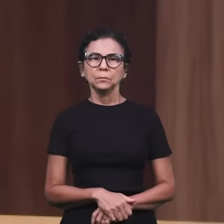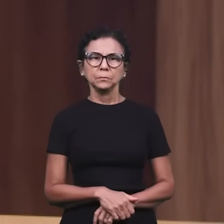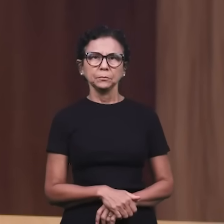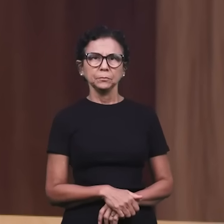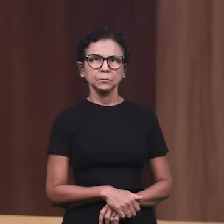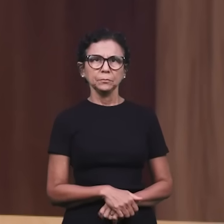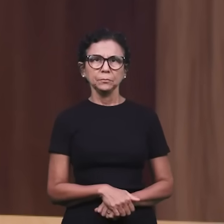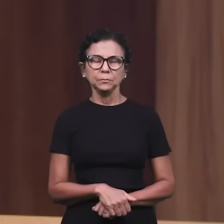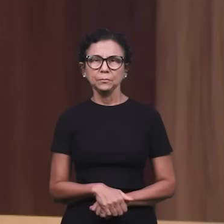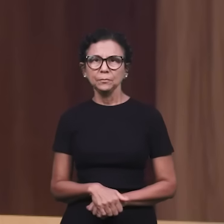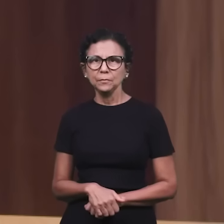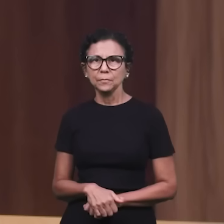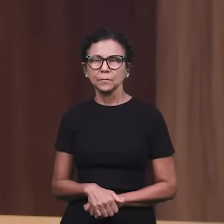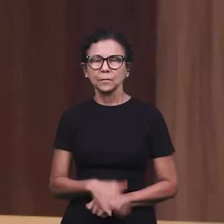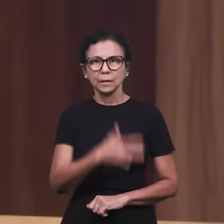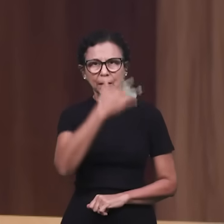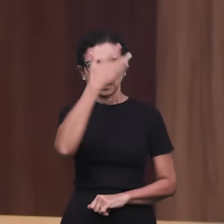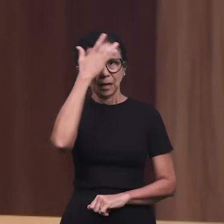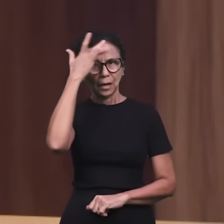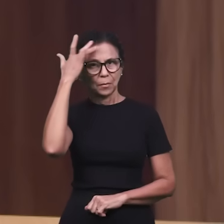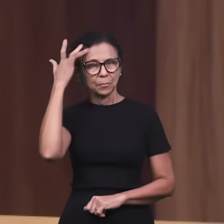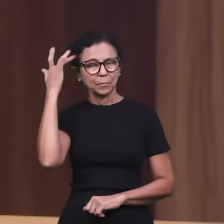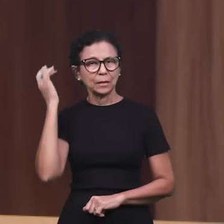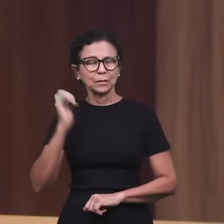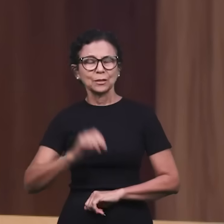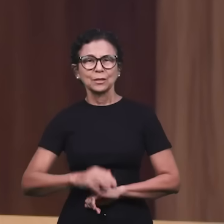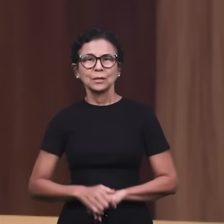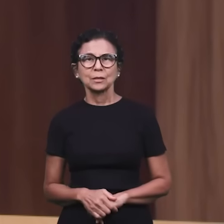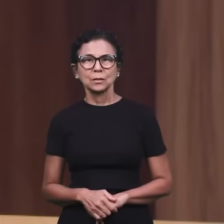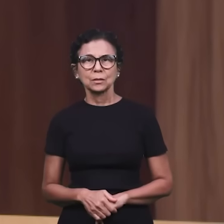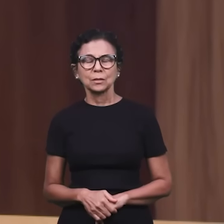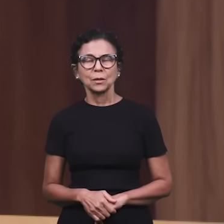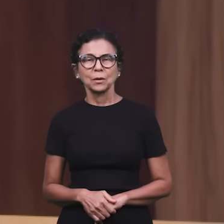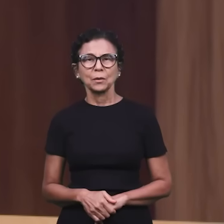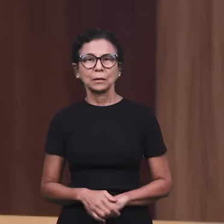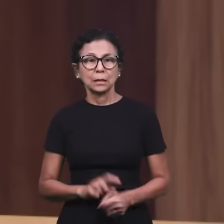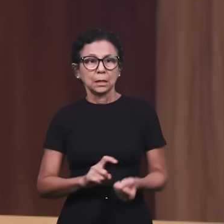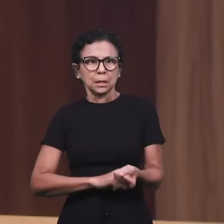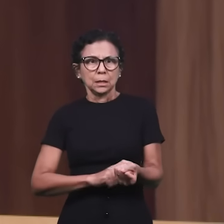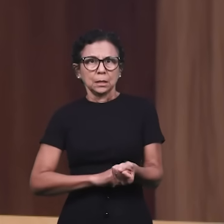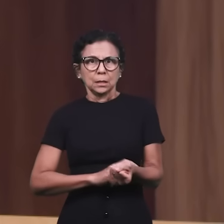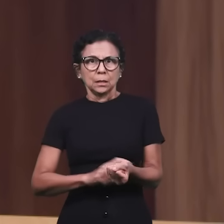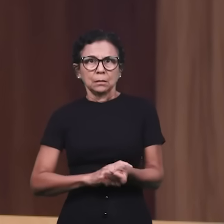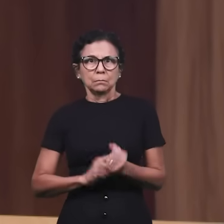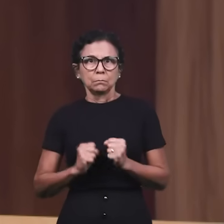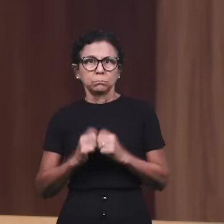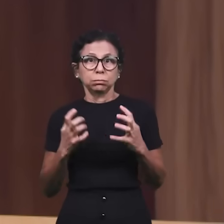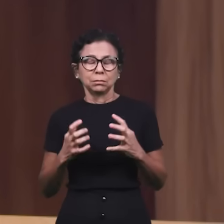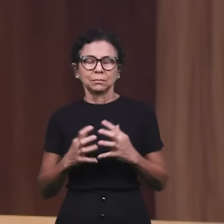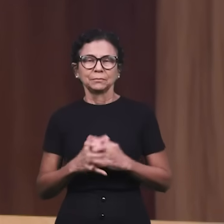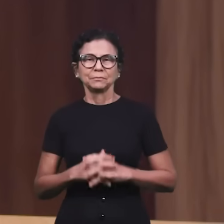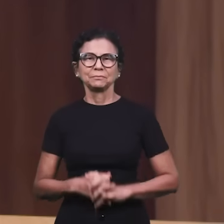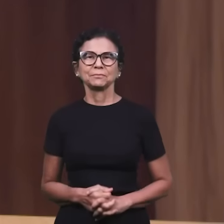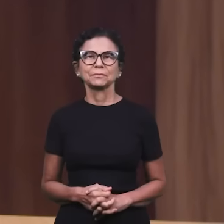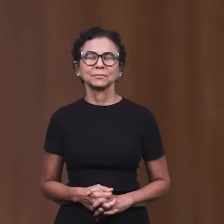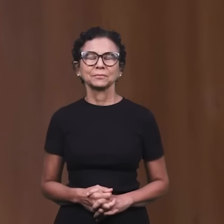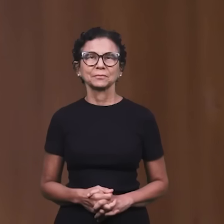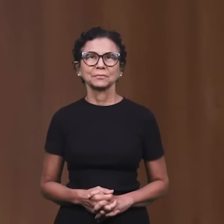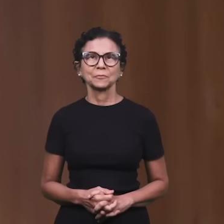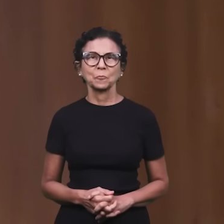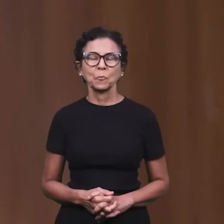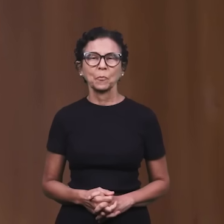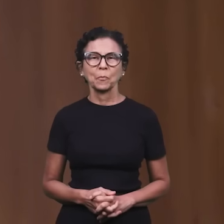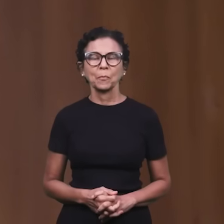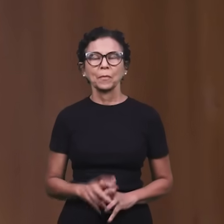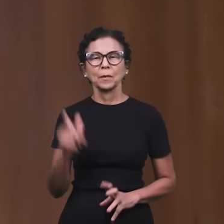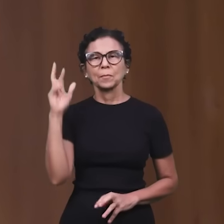de temperamento explosivo. E para tratar conosco esse tema, está aqui hoje conosco o pastor Guilherme. Paz